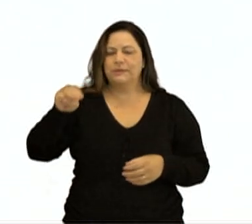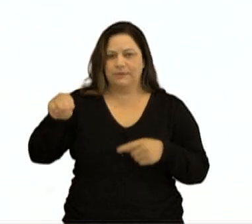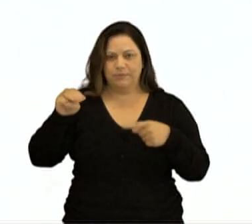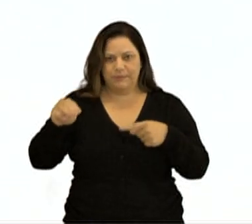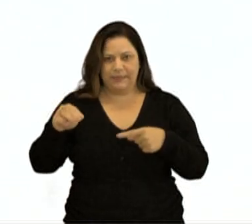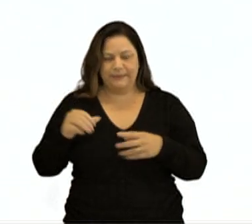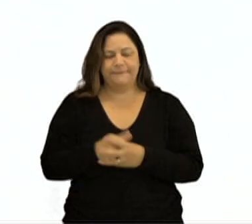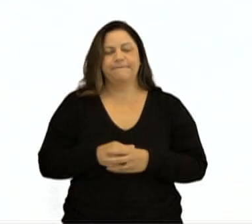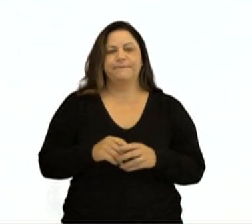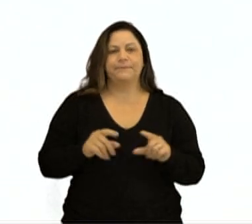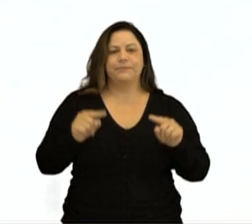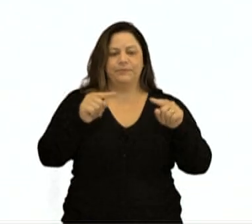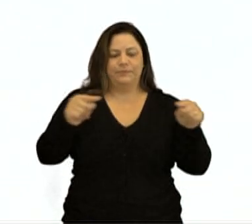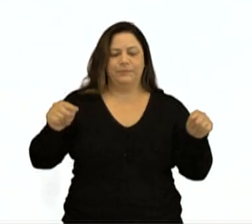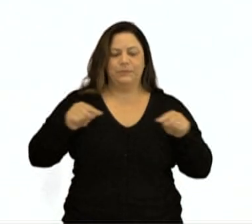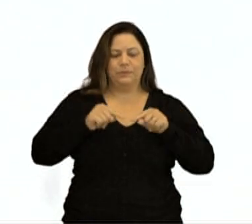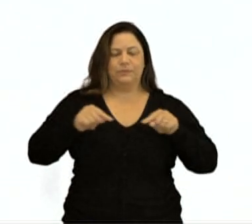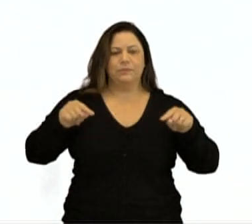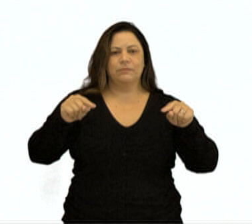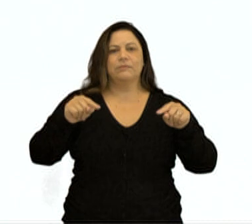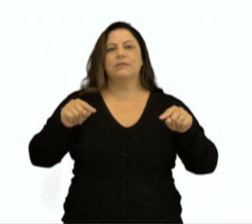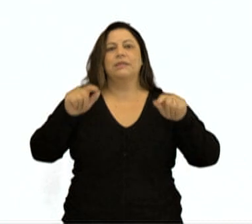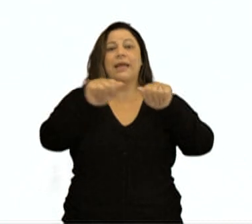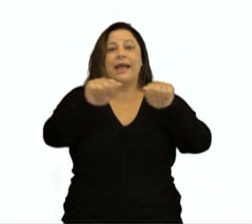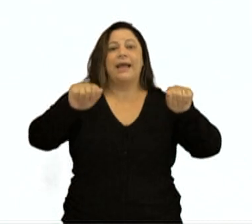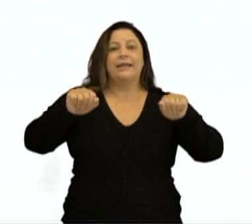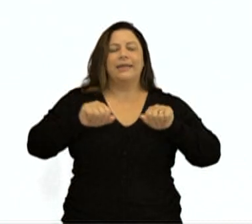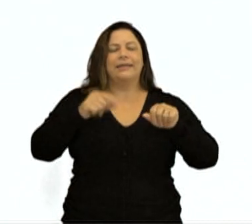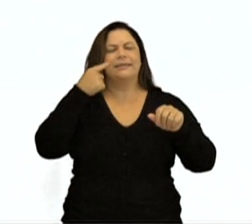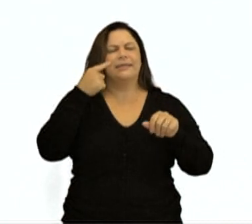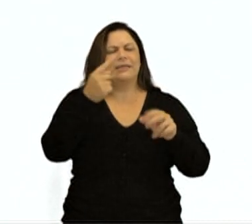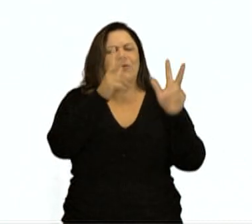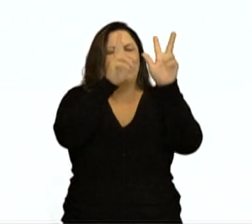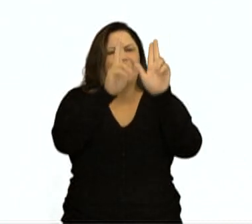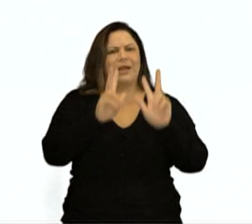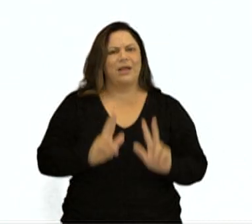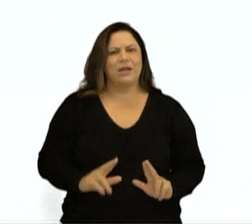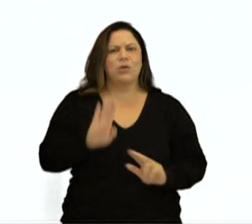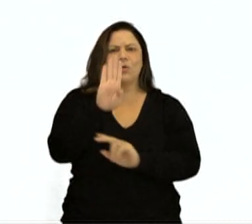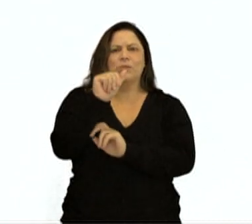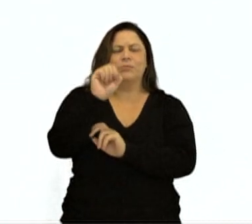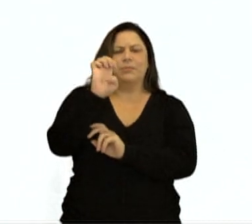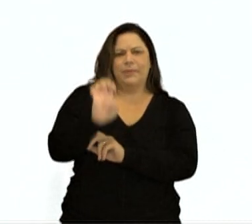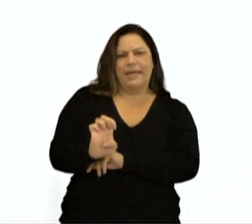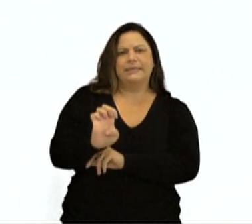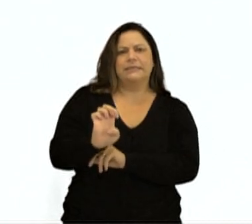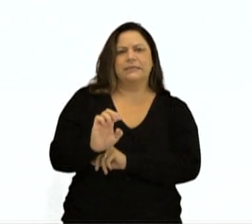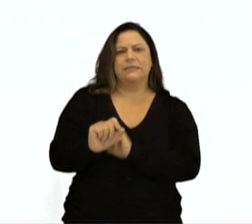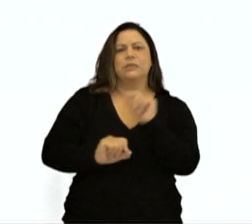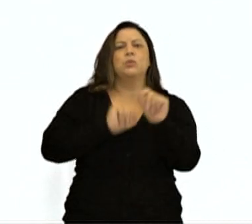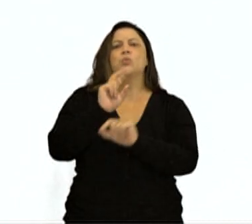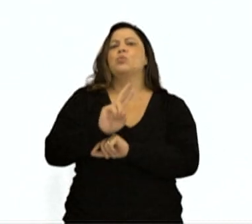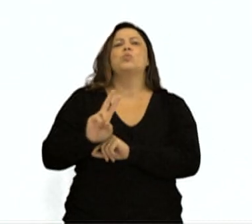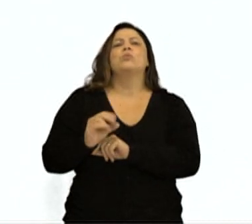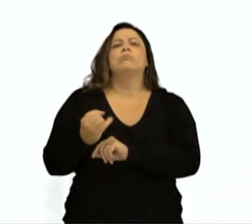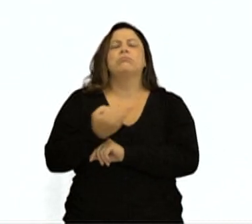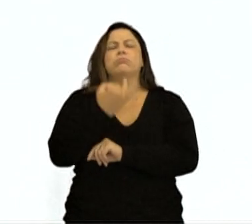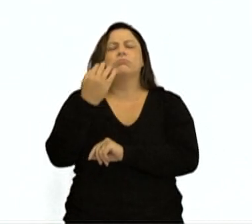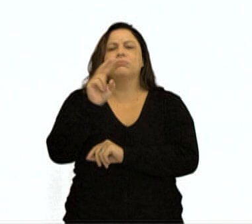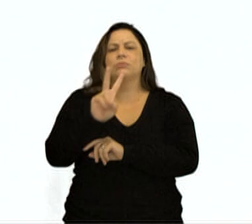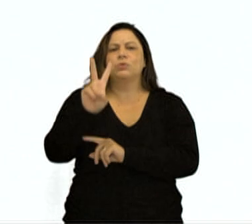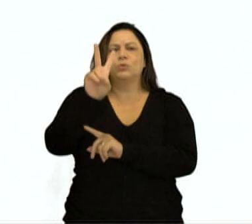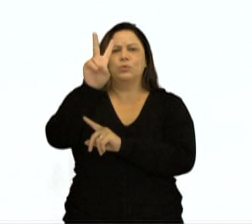sua área lateral é igual à área da base. Determine o volume desse cilindro